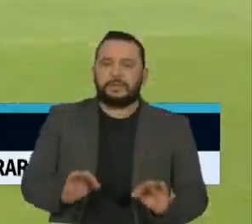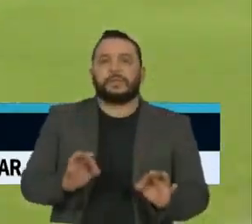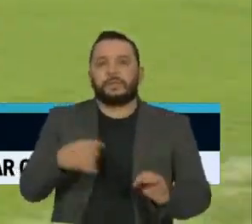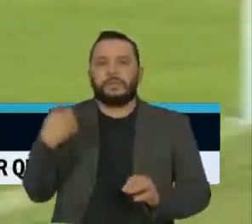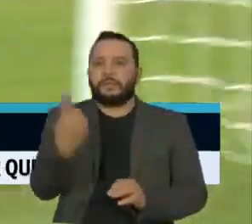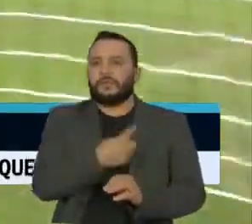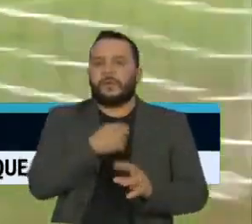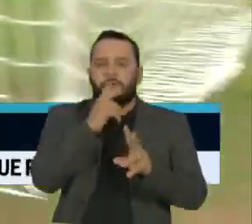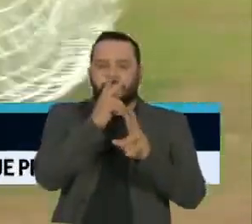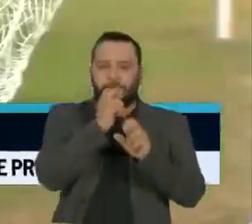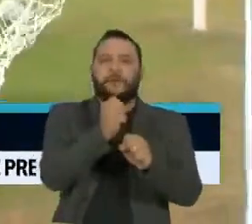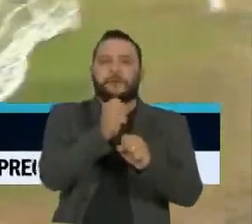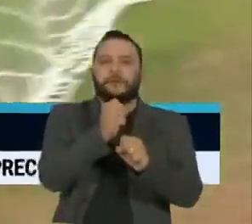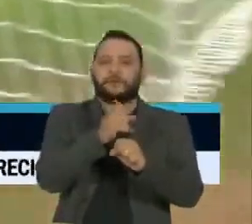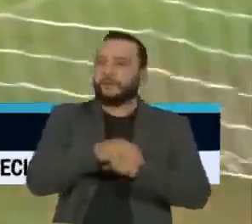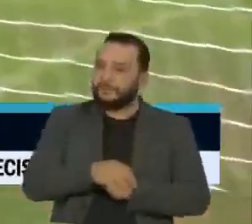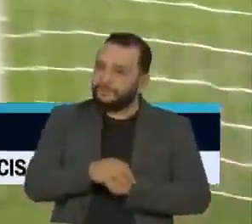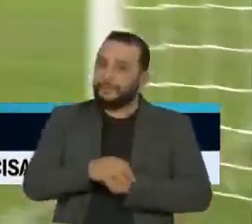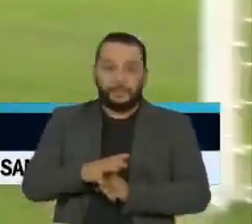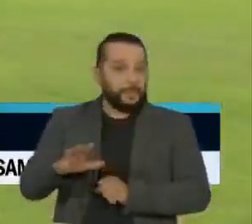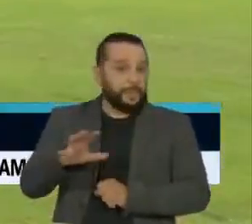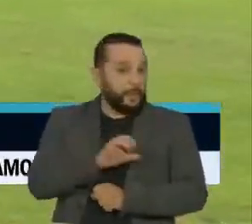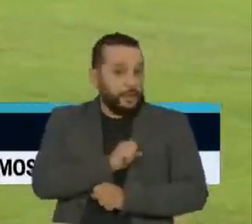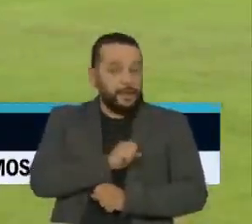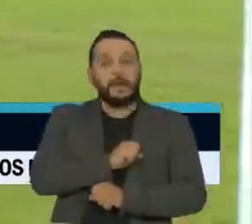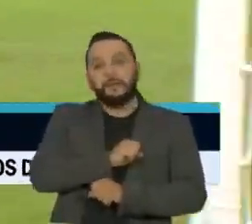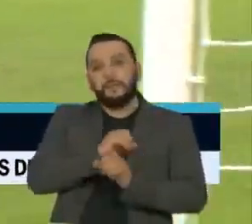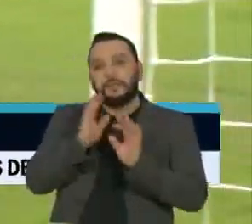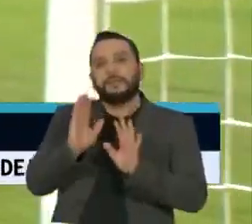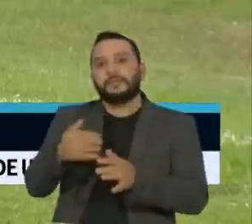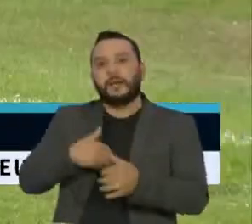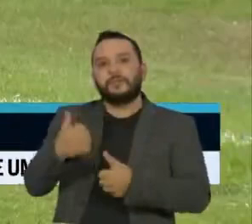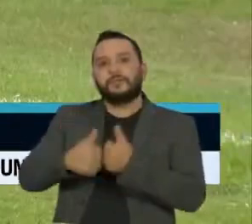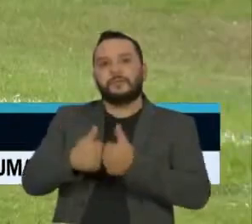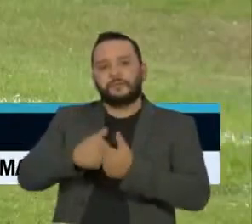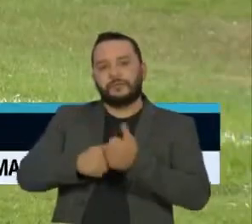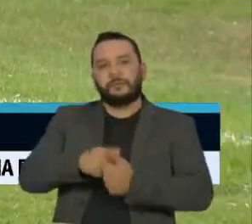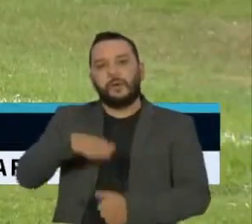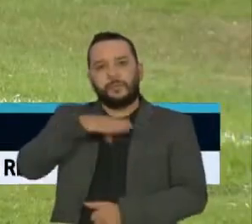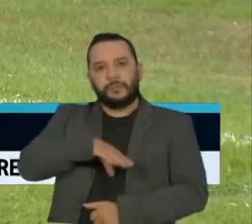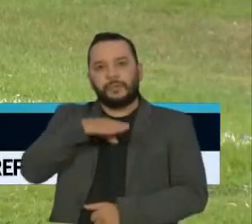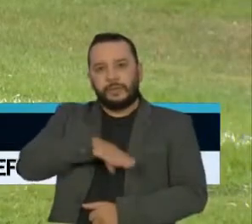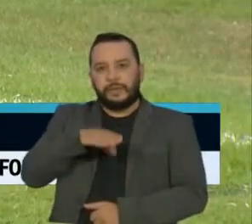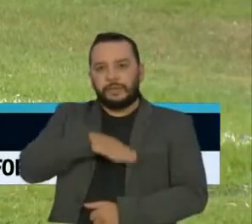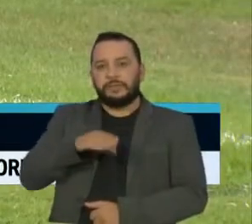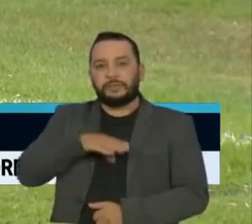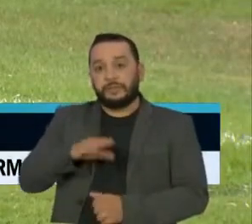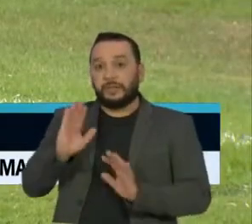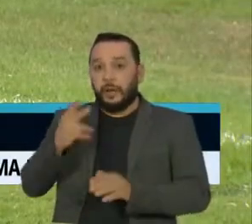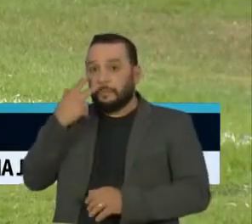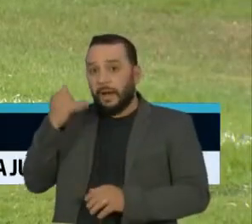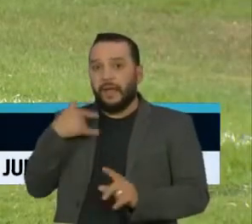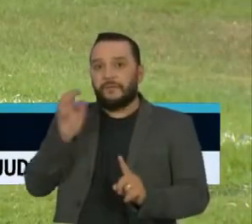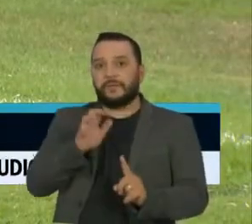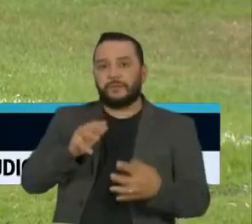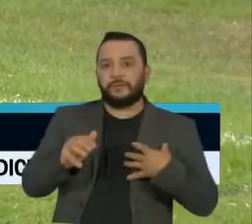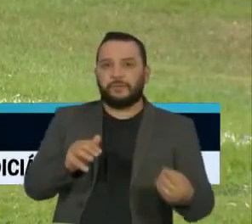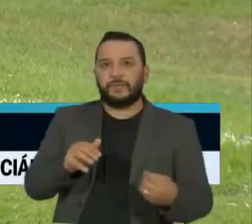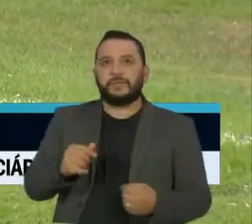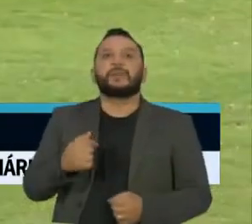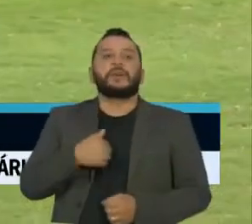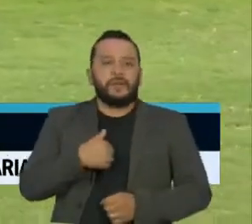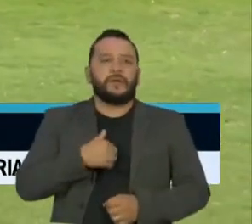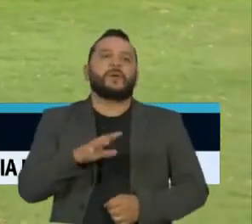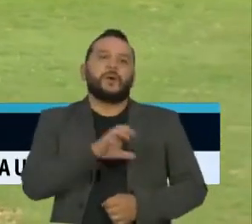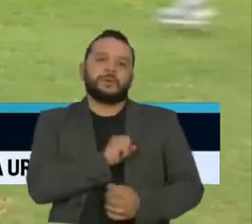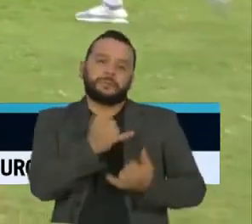força. A paixão pela Lusa passou de pai para filhos. O que você mais gosta? De brincar e ver a